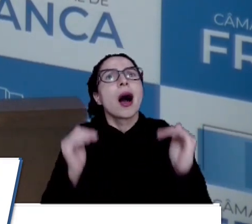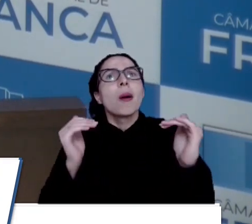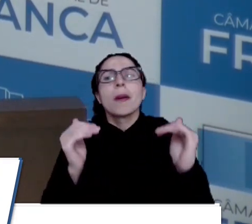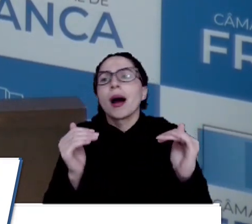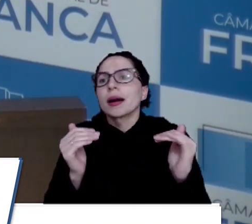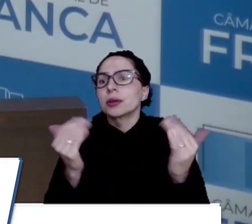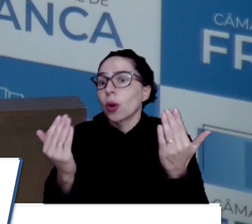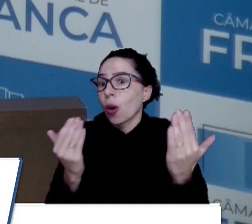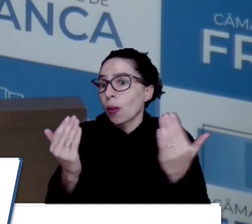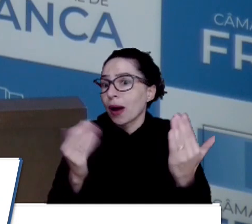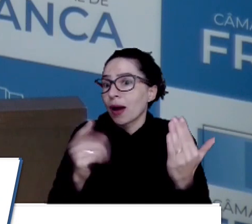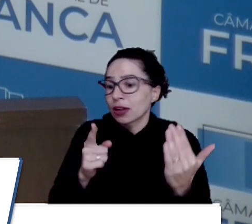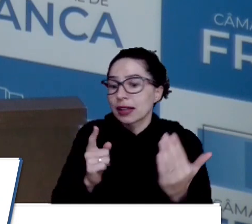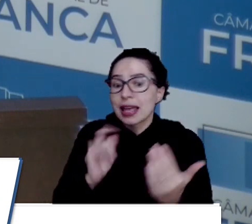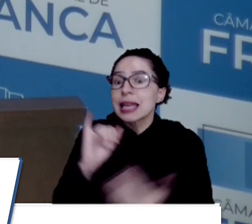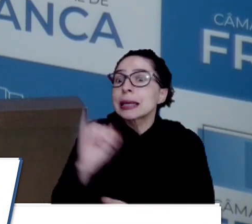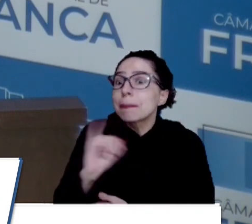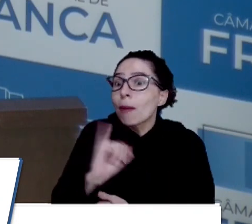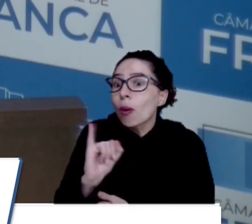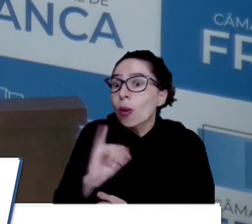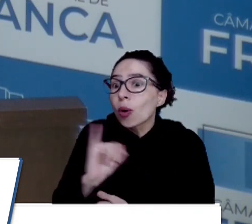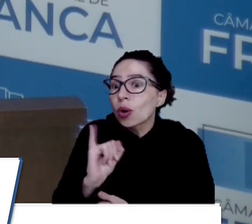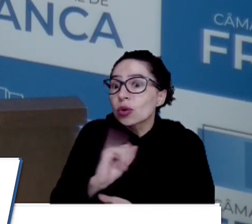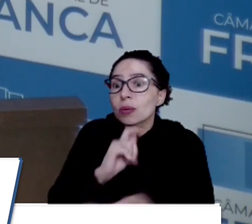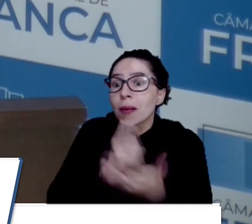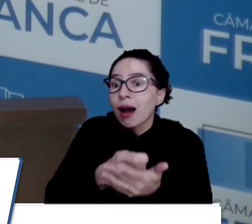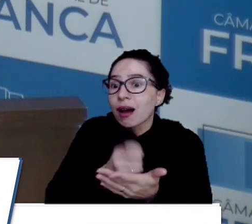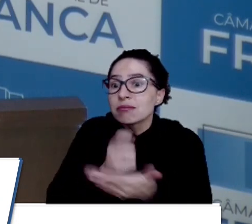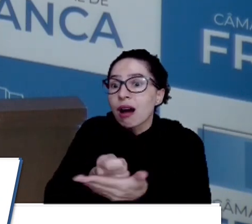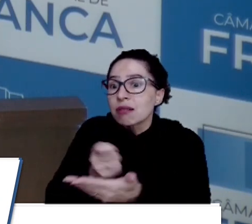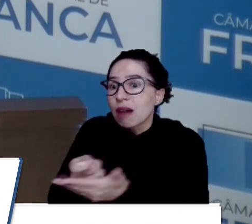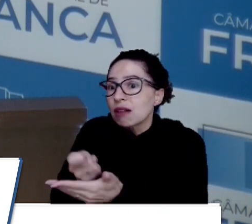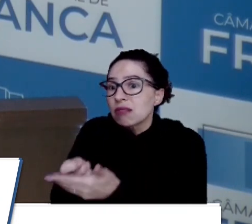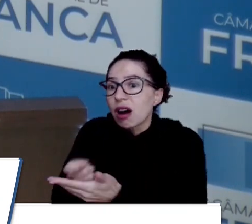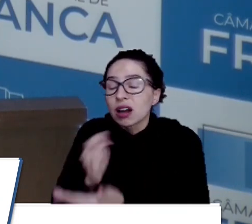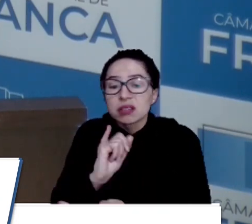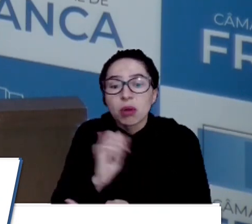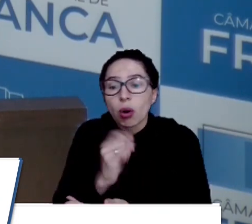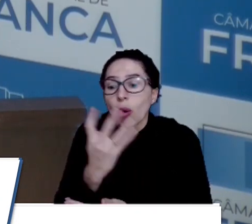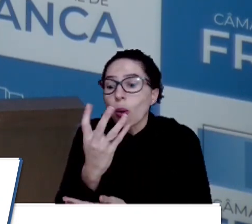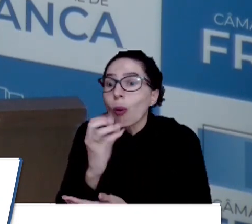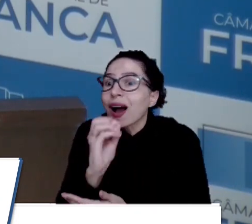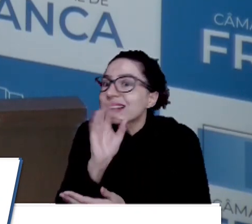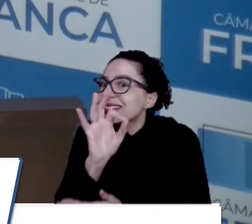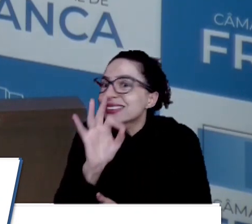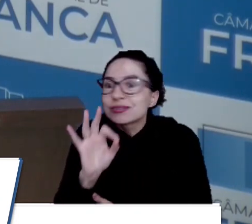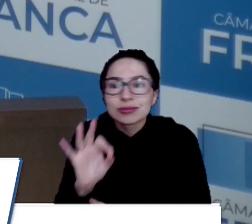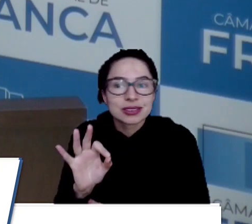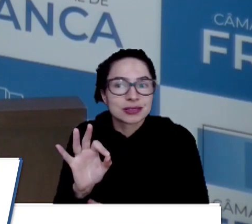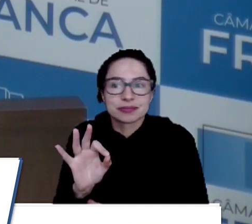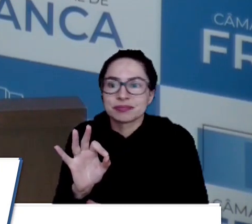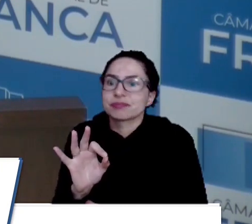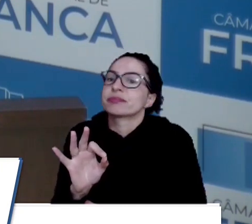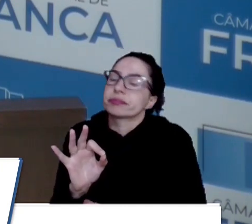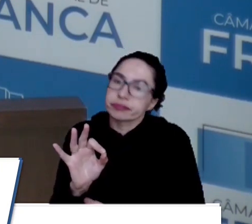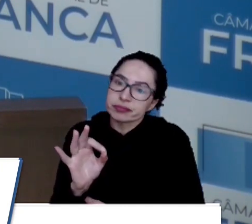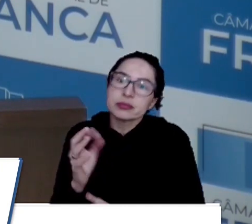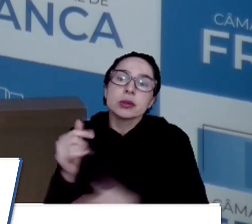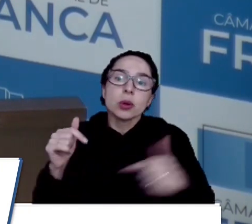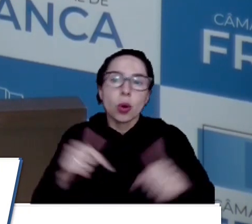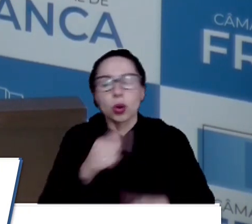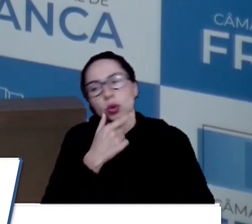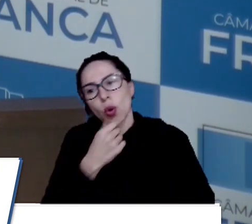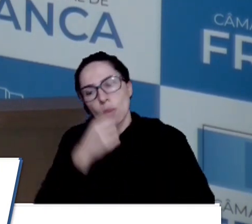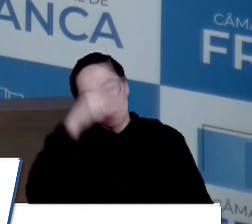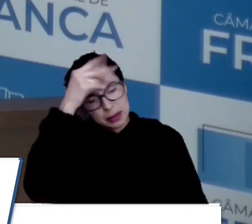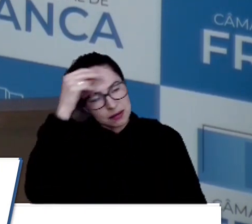você deixa ali no consumo, na sua consumação? 40%. Então, digamos que hoje o prefeito chega aqui e fala